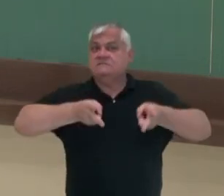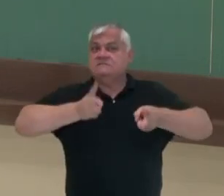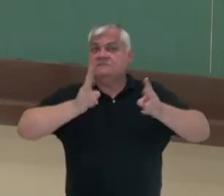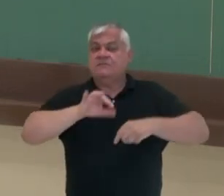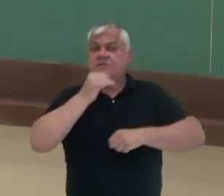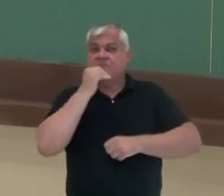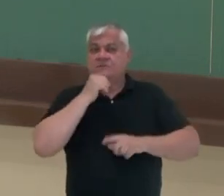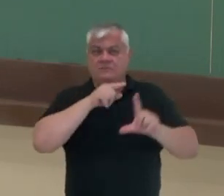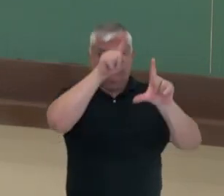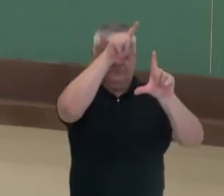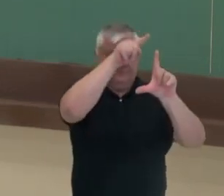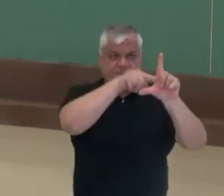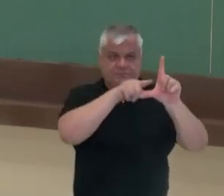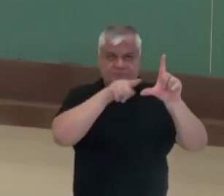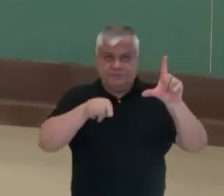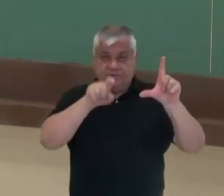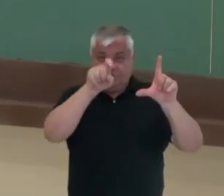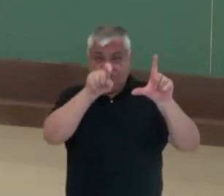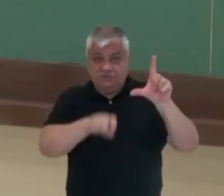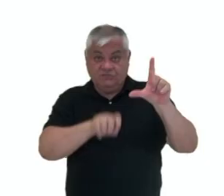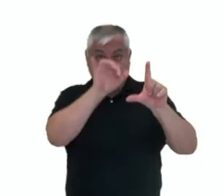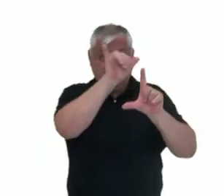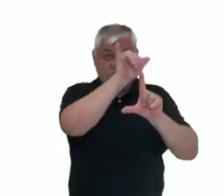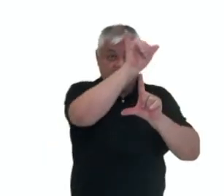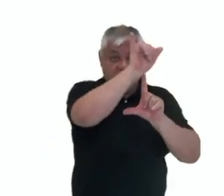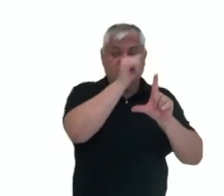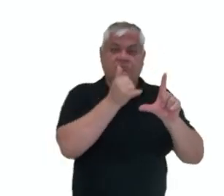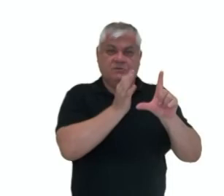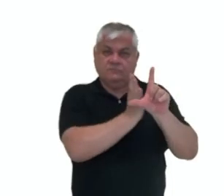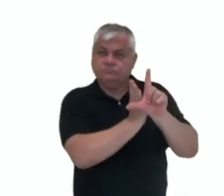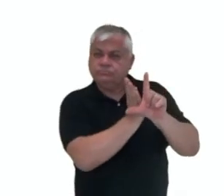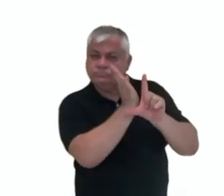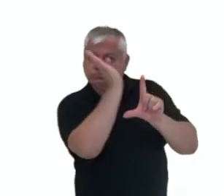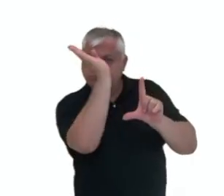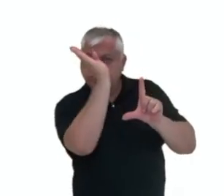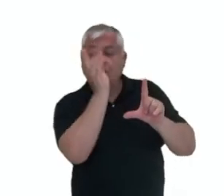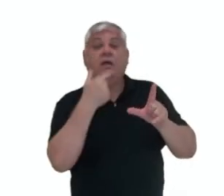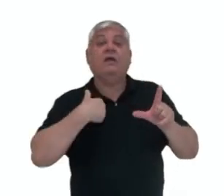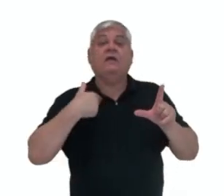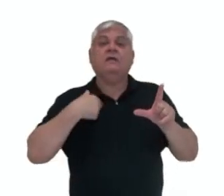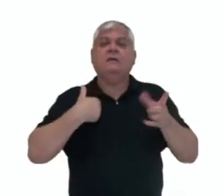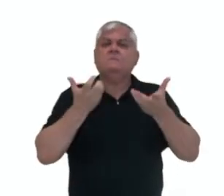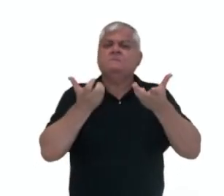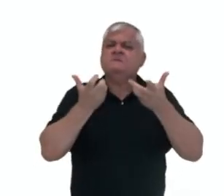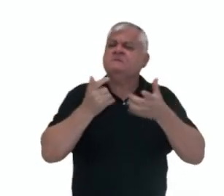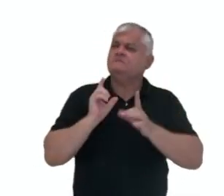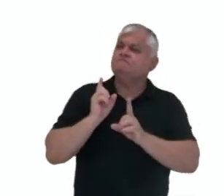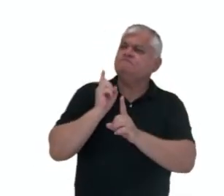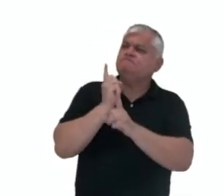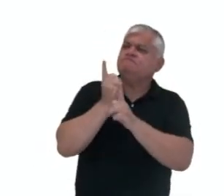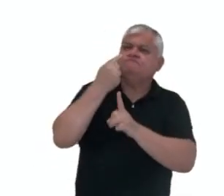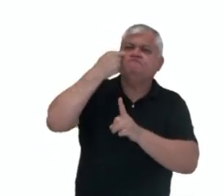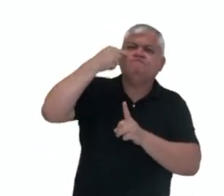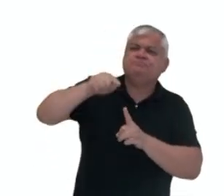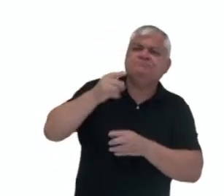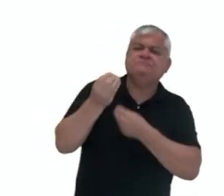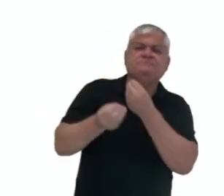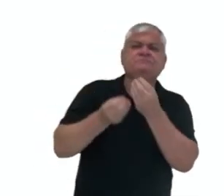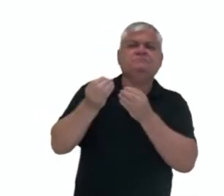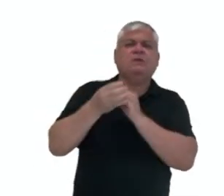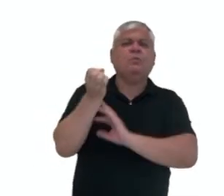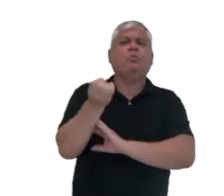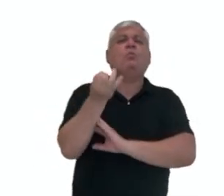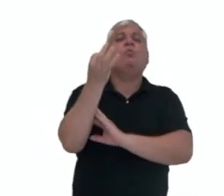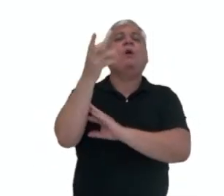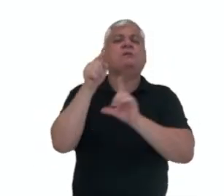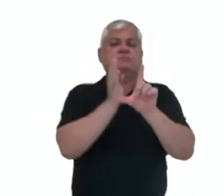um gráfico linear, uma semirreta, e eu queira descobrir essa